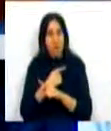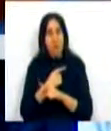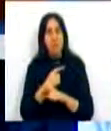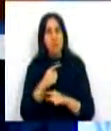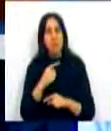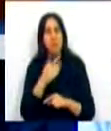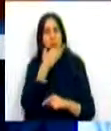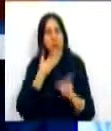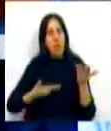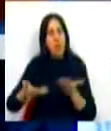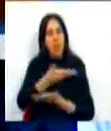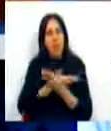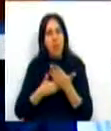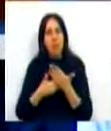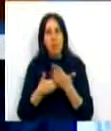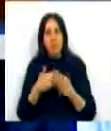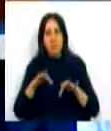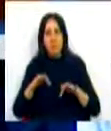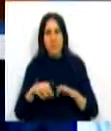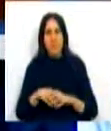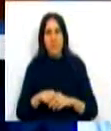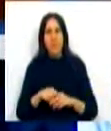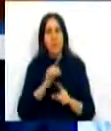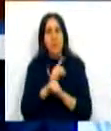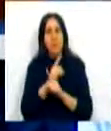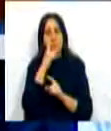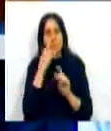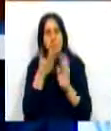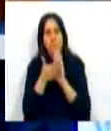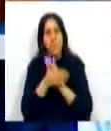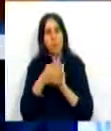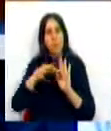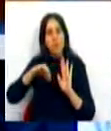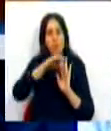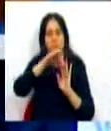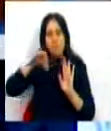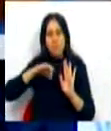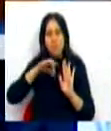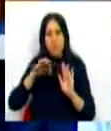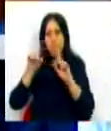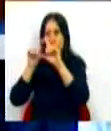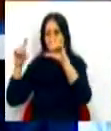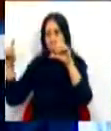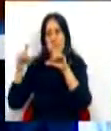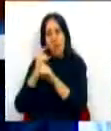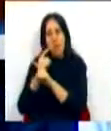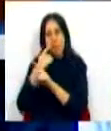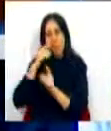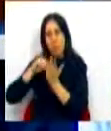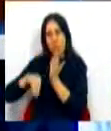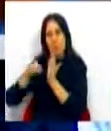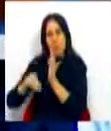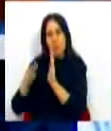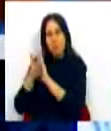as condições de colocação das pessoas em requalificação, estava noutro andar a serem contratadas pessoas